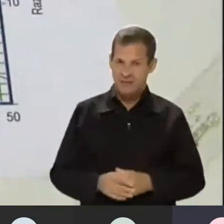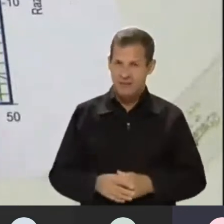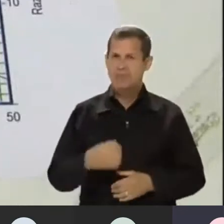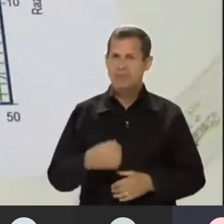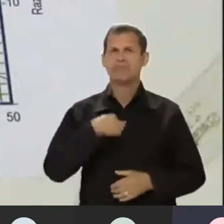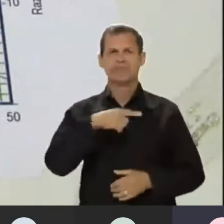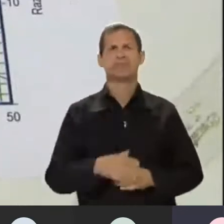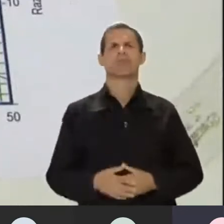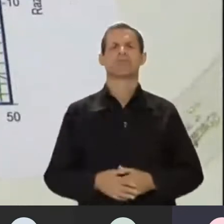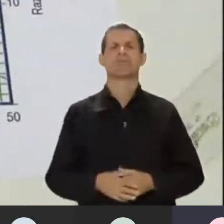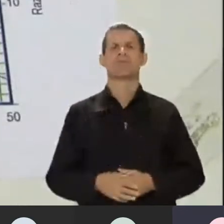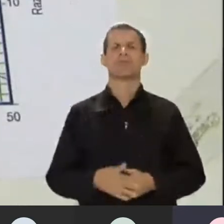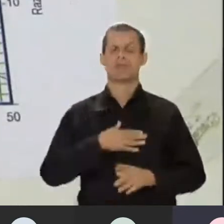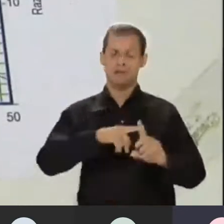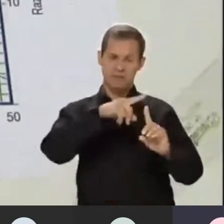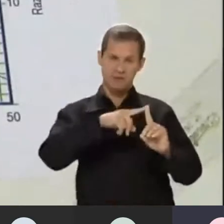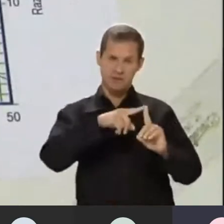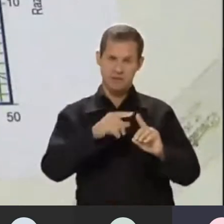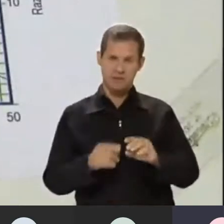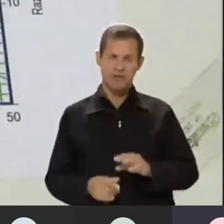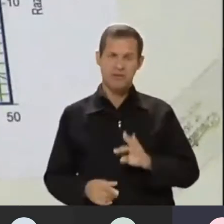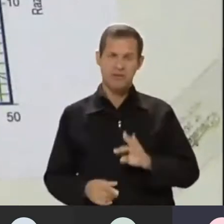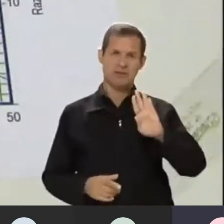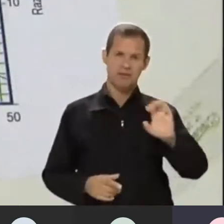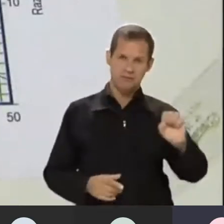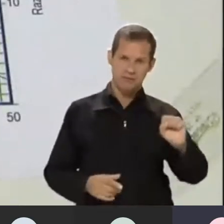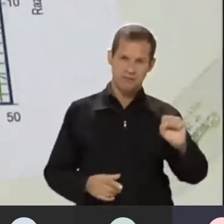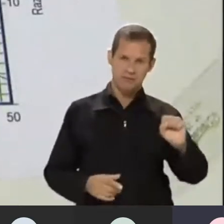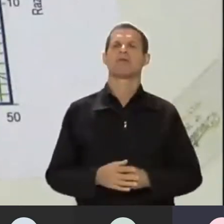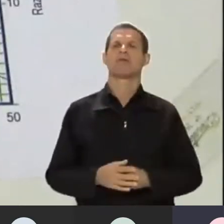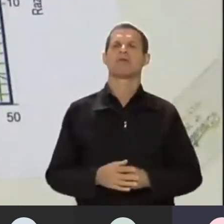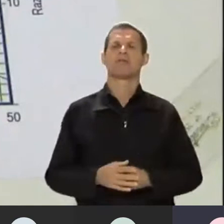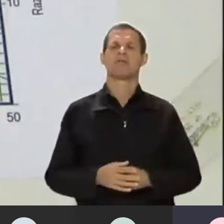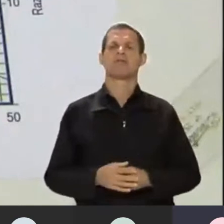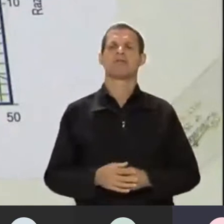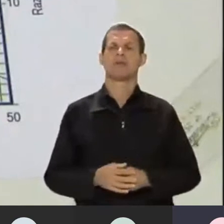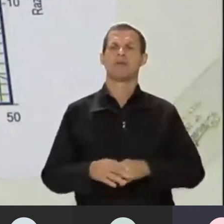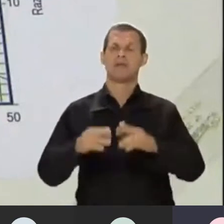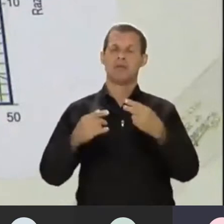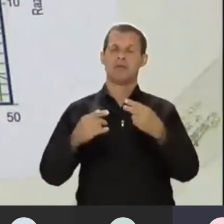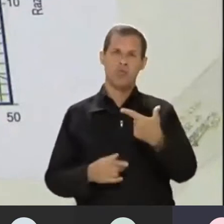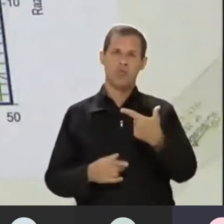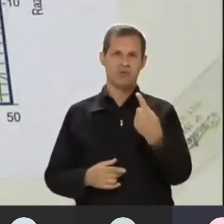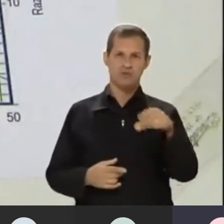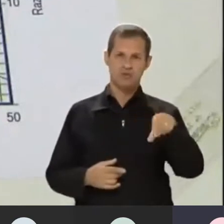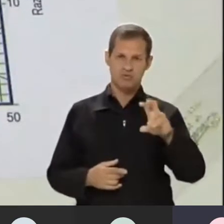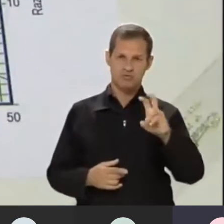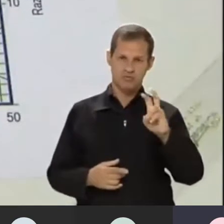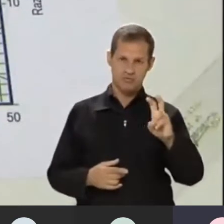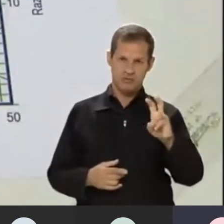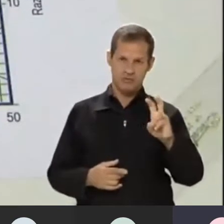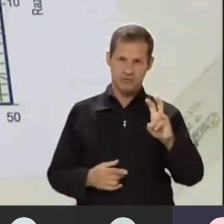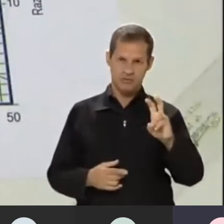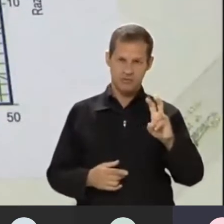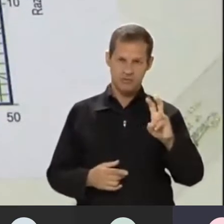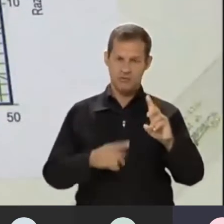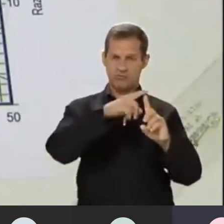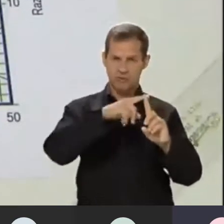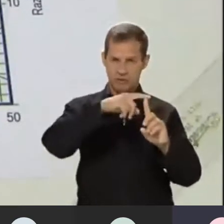onde eu tenho que a minha temperatura de bulbo seco é igual a 21,5